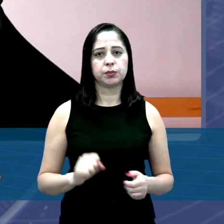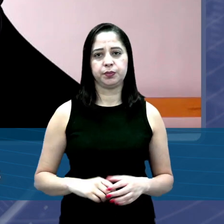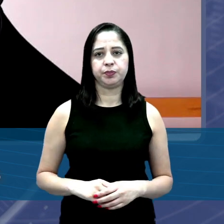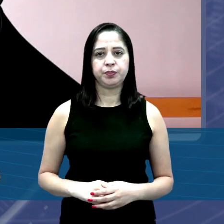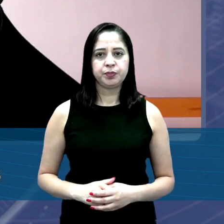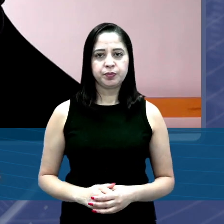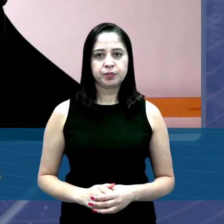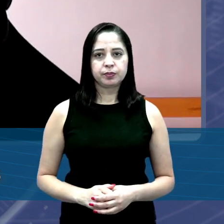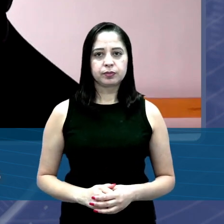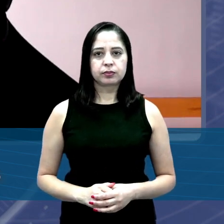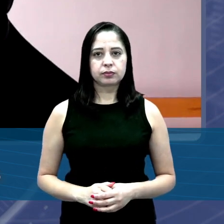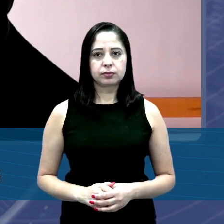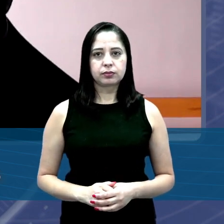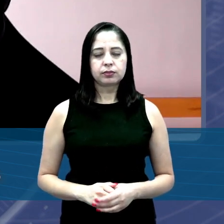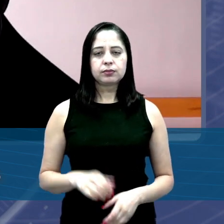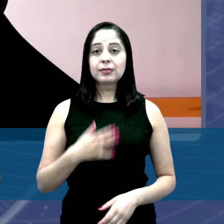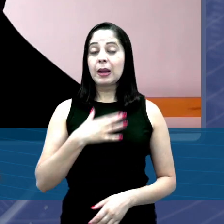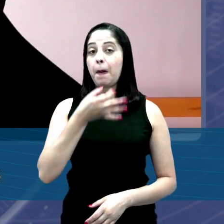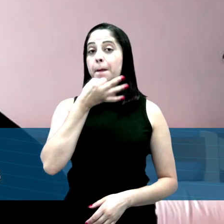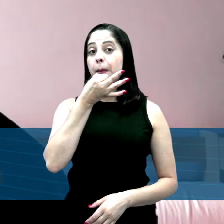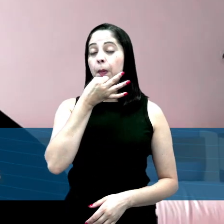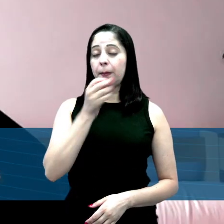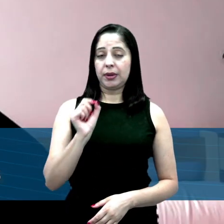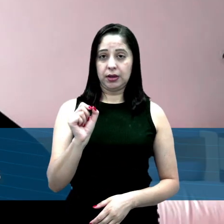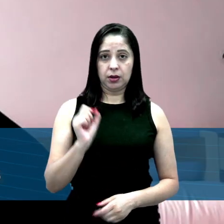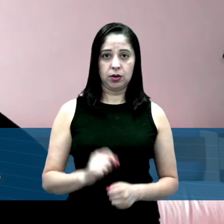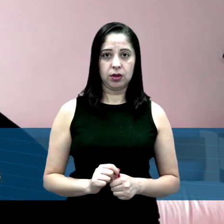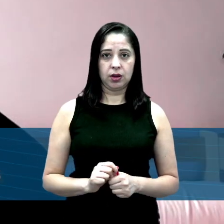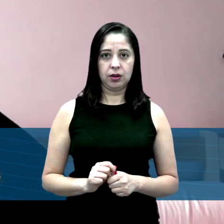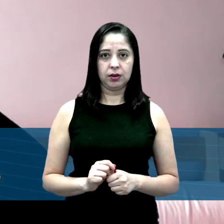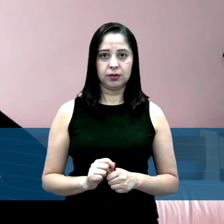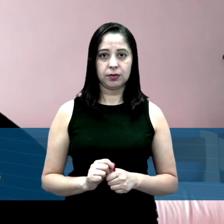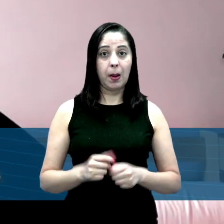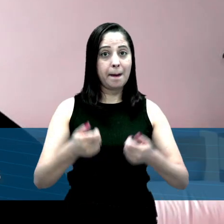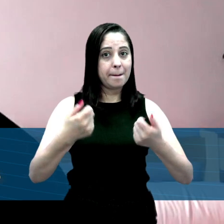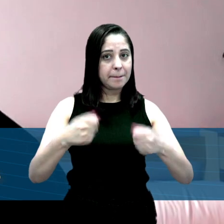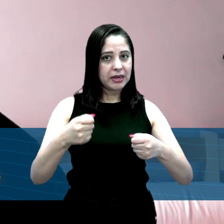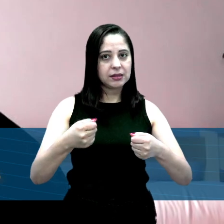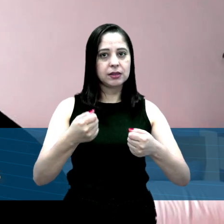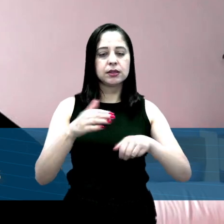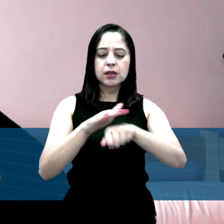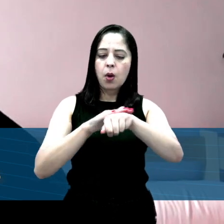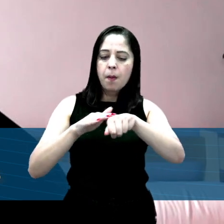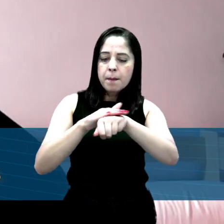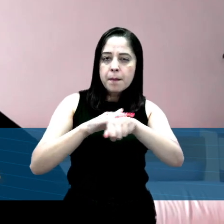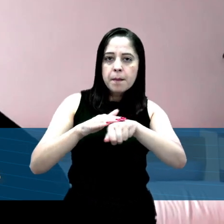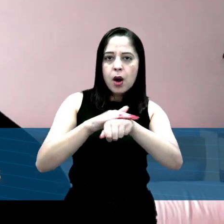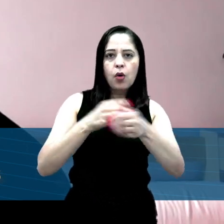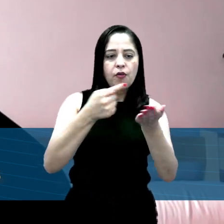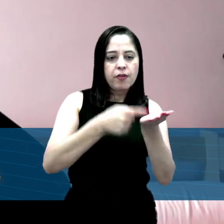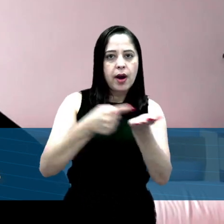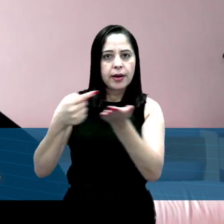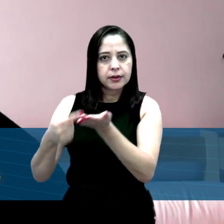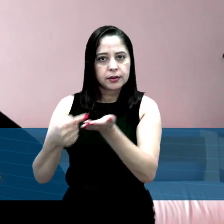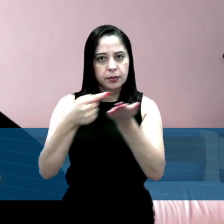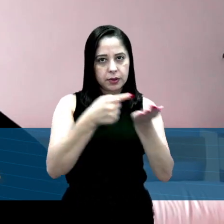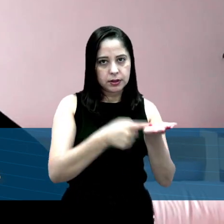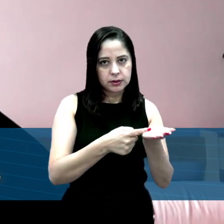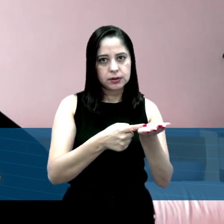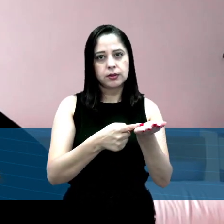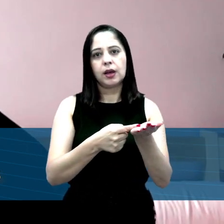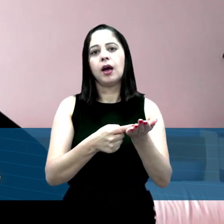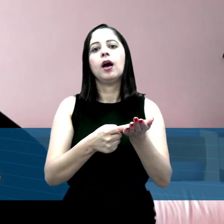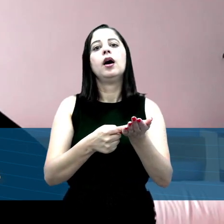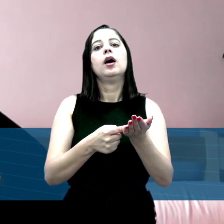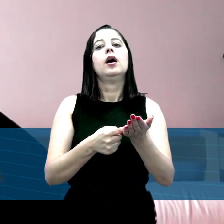questão? Eu avalio da seguinte forma, né, que tudo tem que partir de um diálogo interdisciplinar. Interconexão com